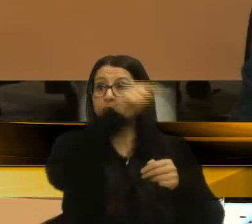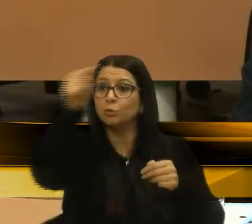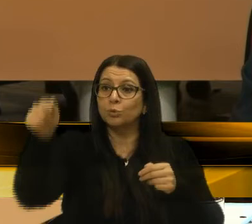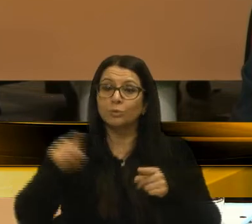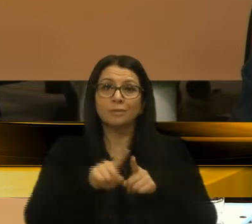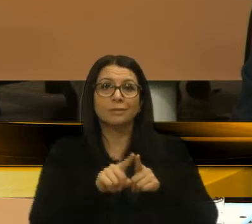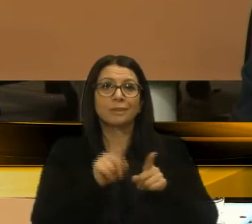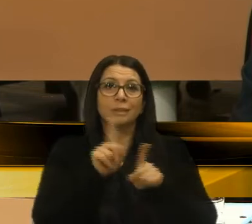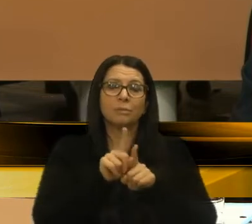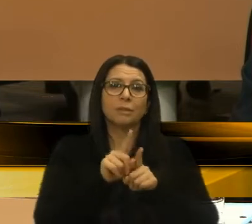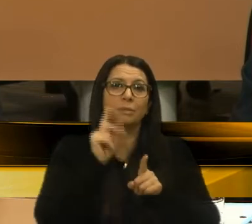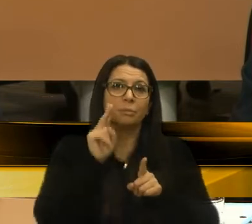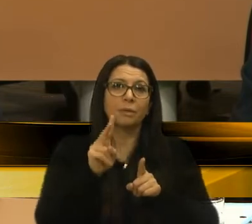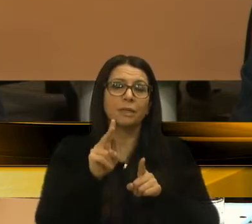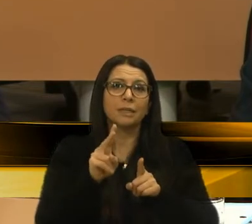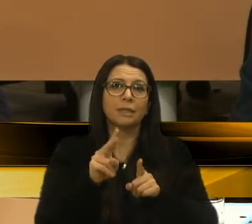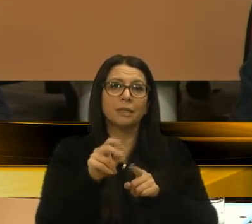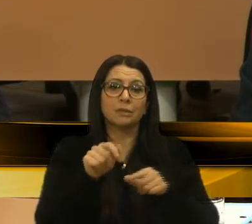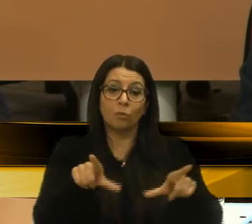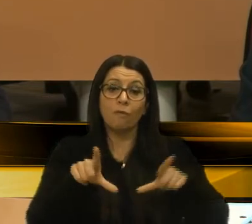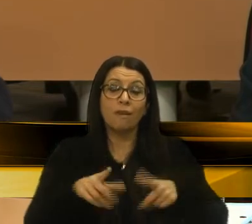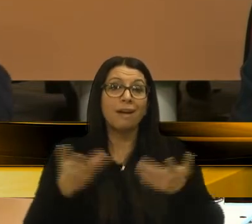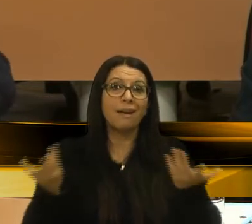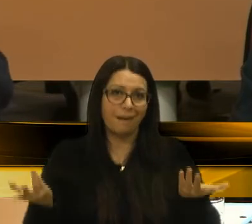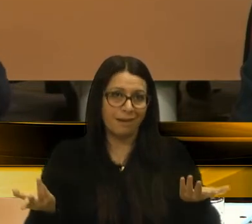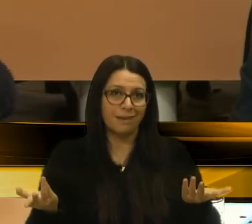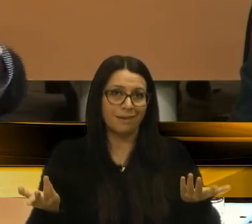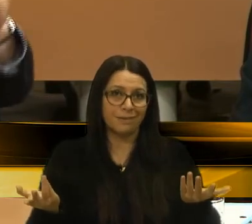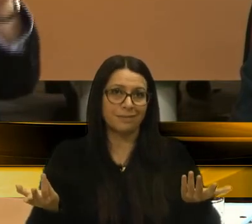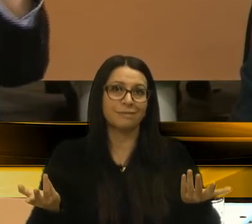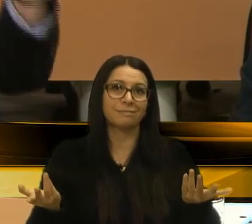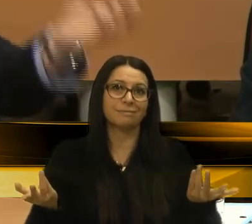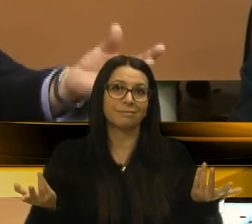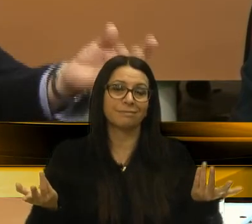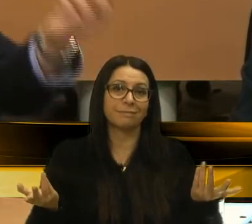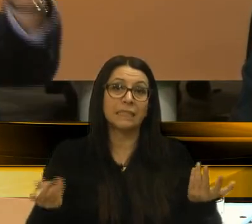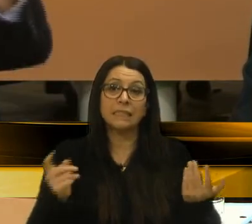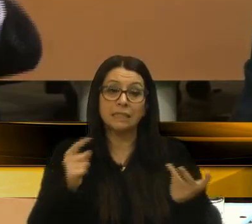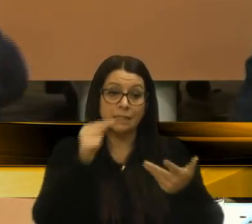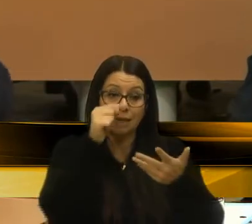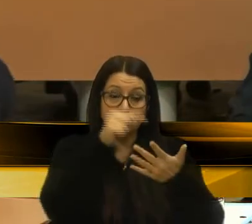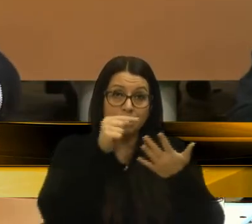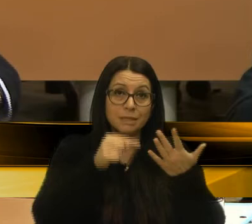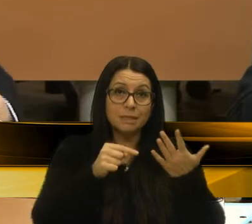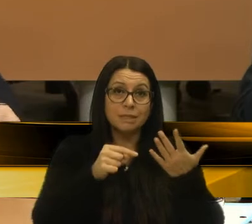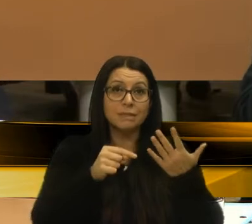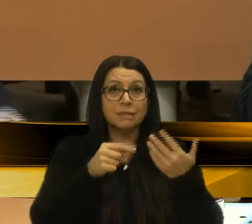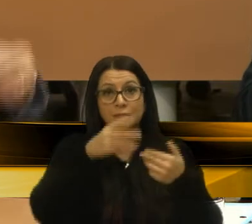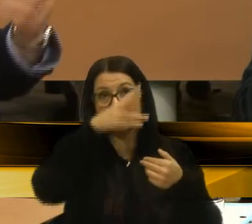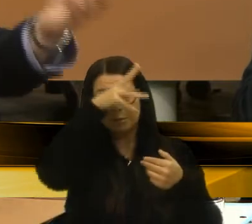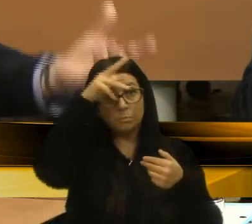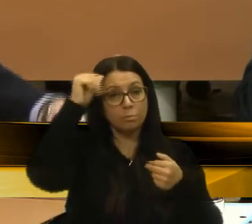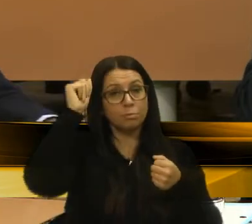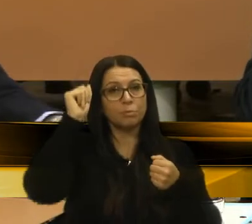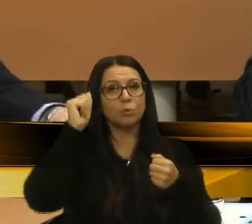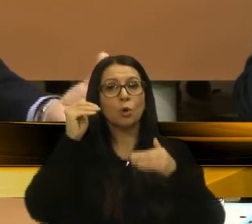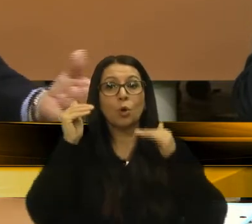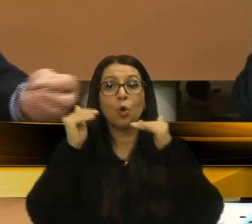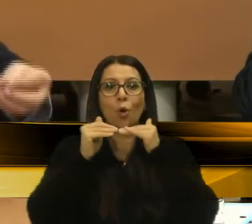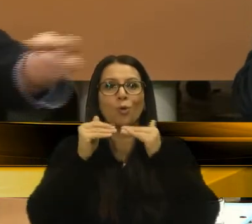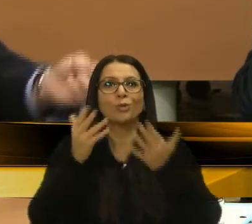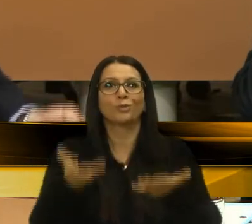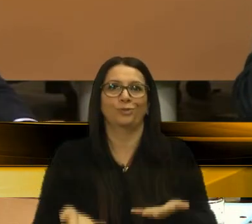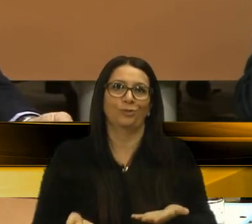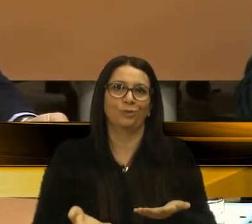busca até ali no quesito do alvará? Então, questões que o Poder Executivo concordou